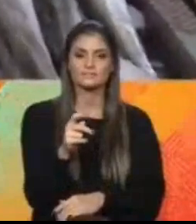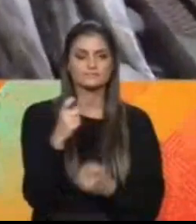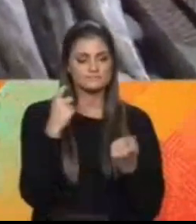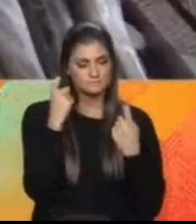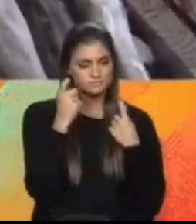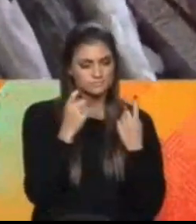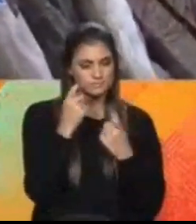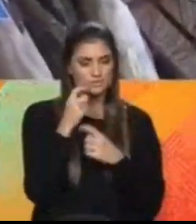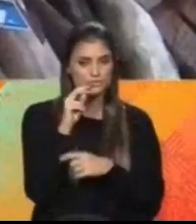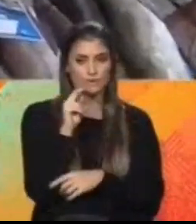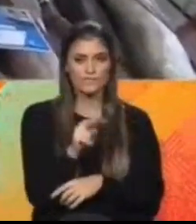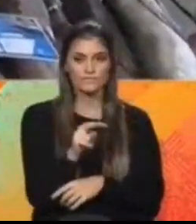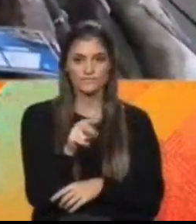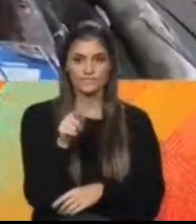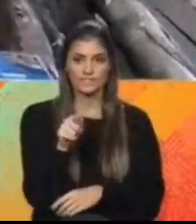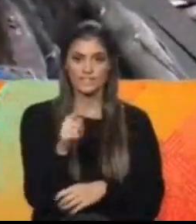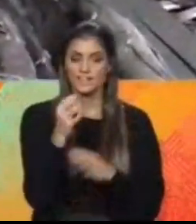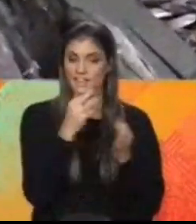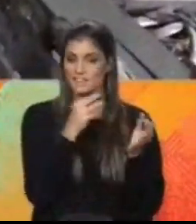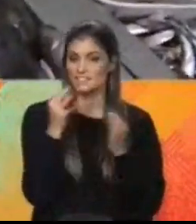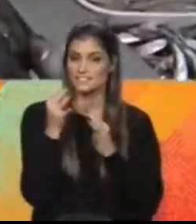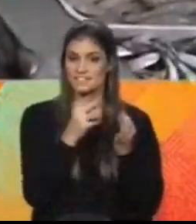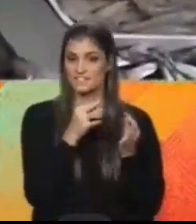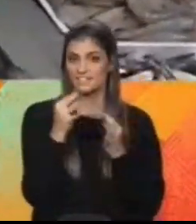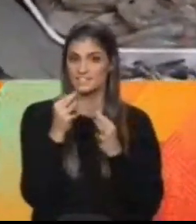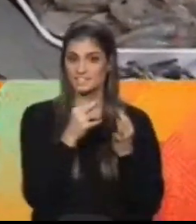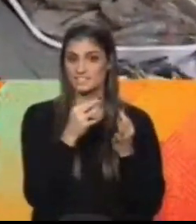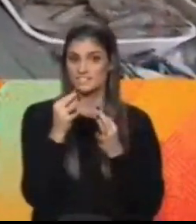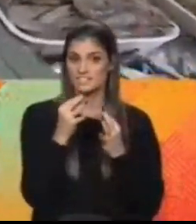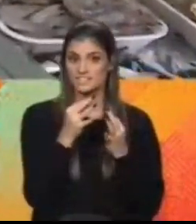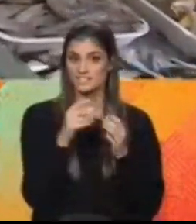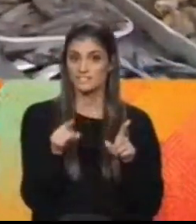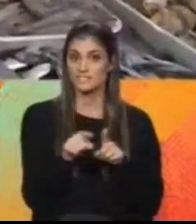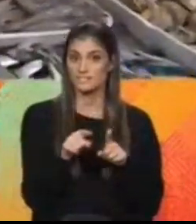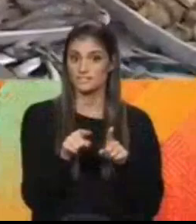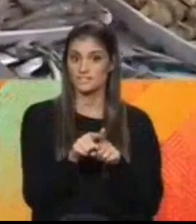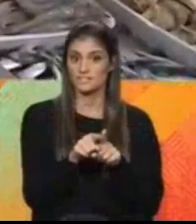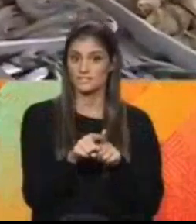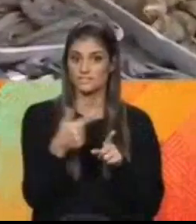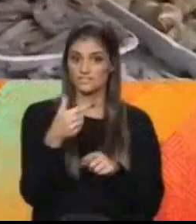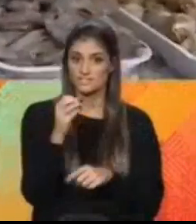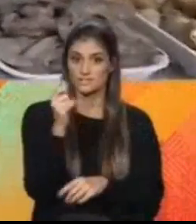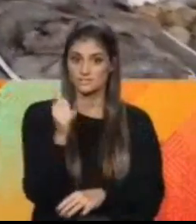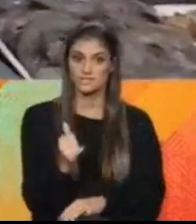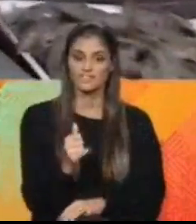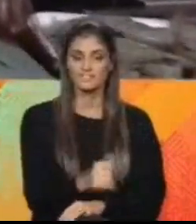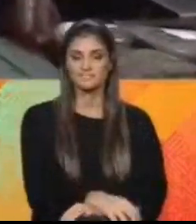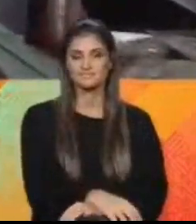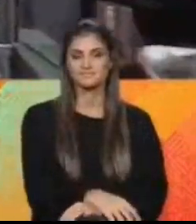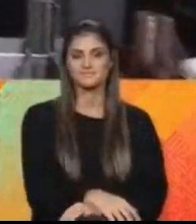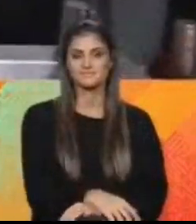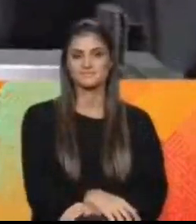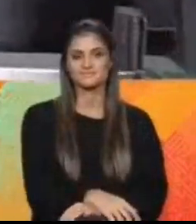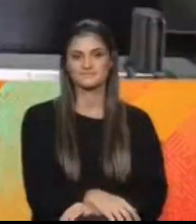Estou a olhar para aquelas sardinhas e as sardinhas são iguais à do Toy.